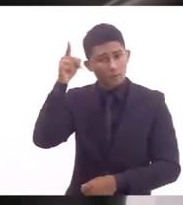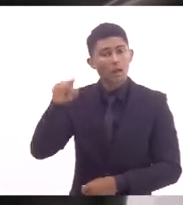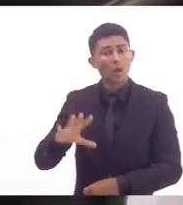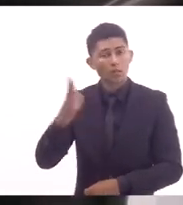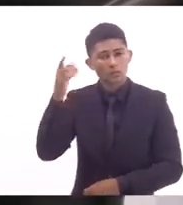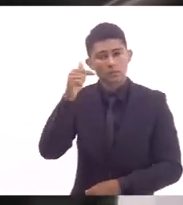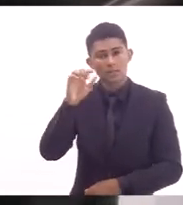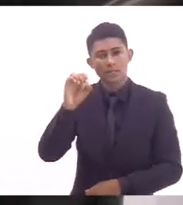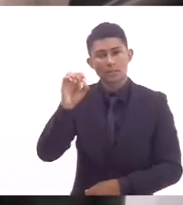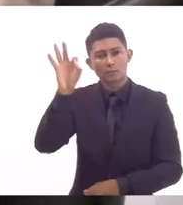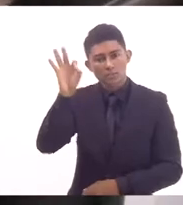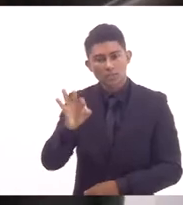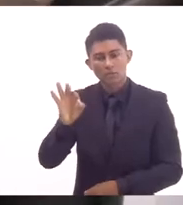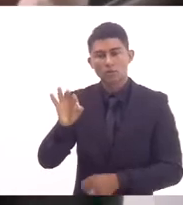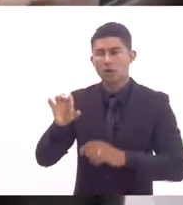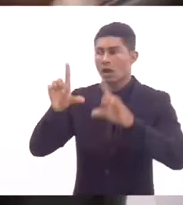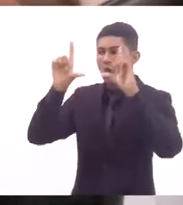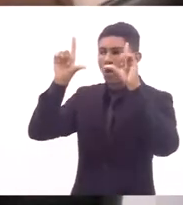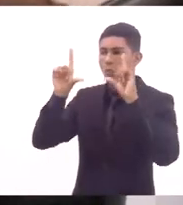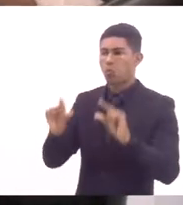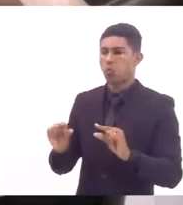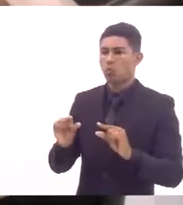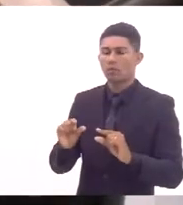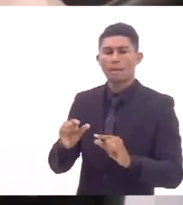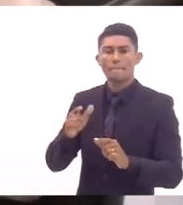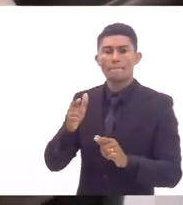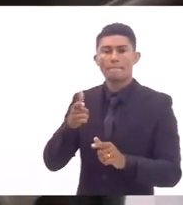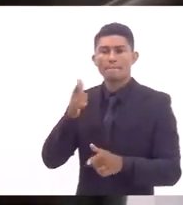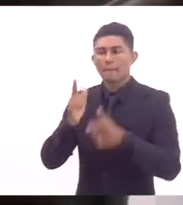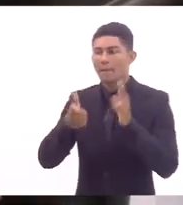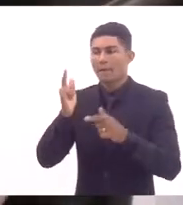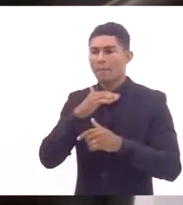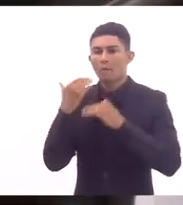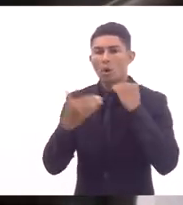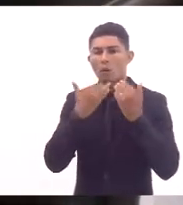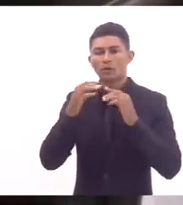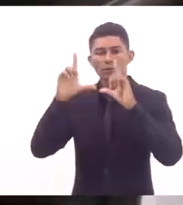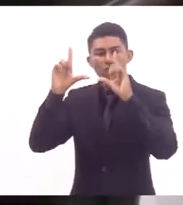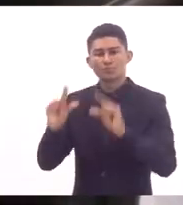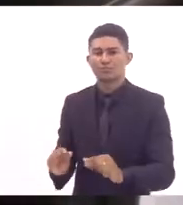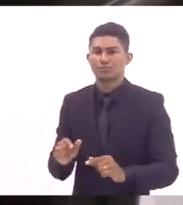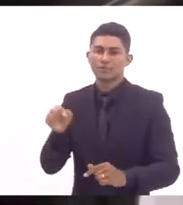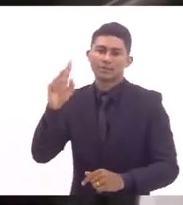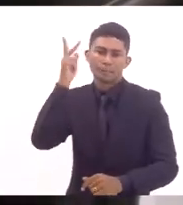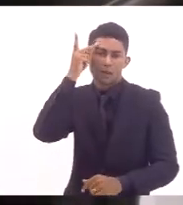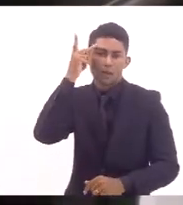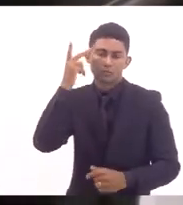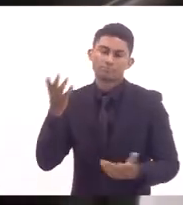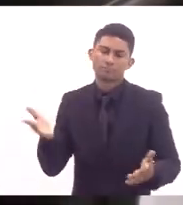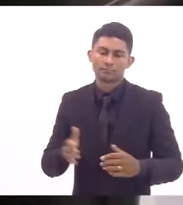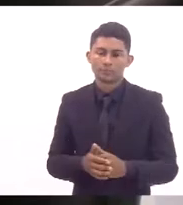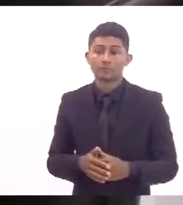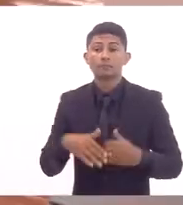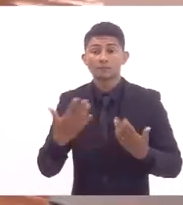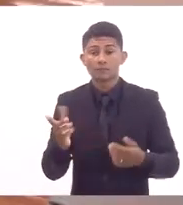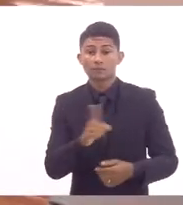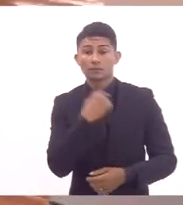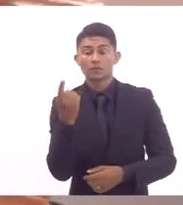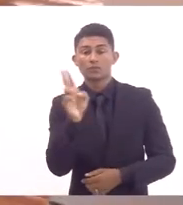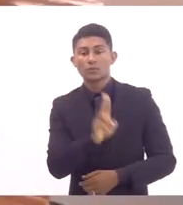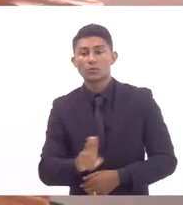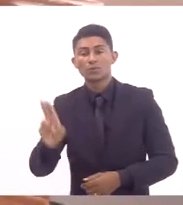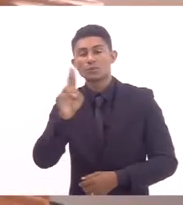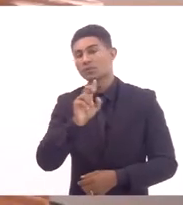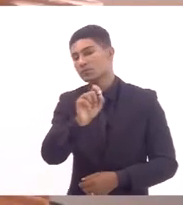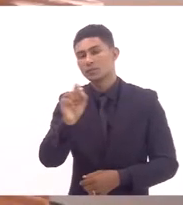setenta por cento a letalidade dos batalhões que usavam câmera bom são as questões então a gente usa uma